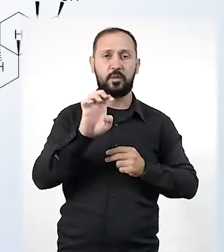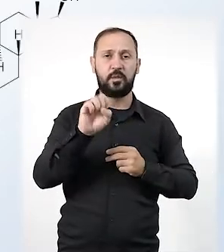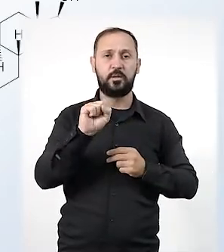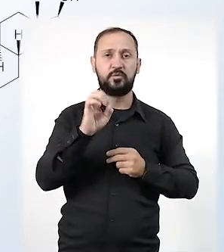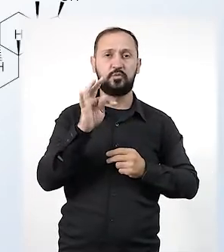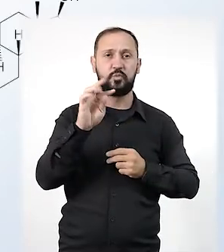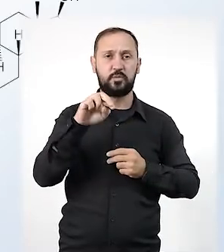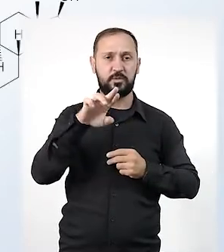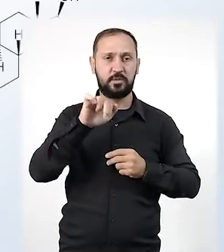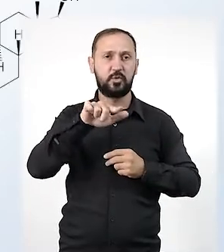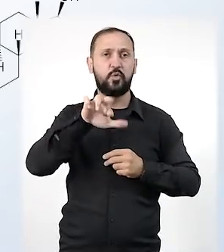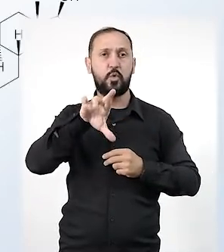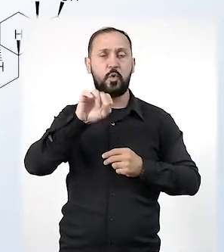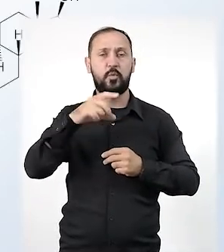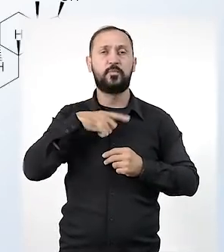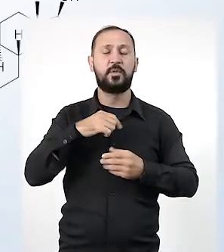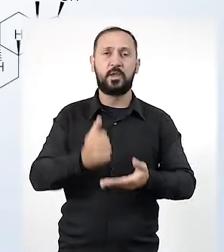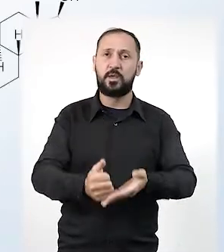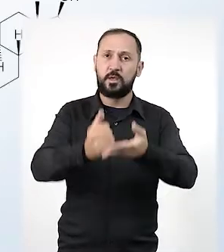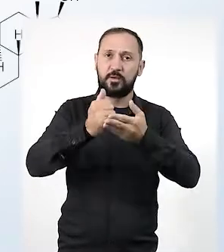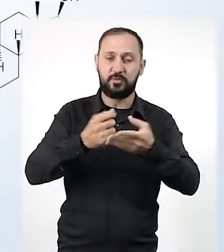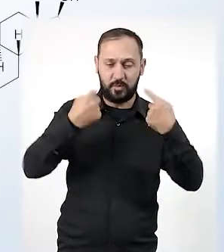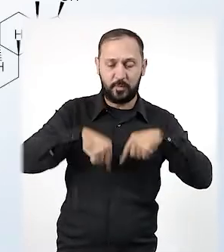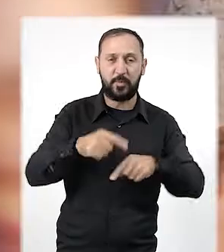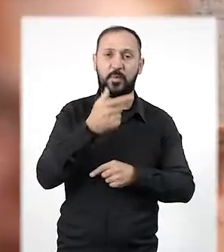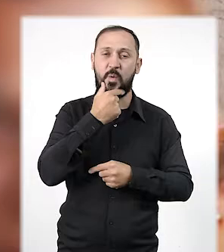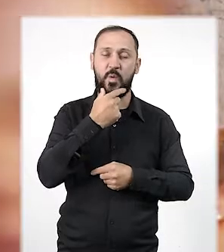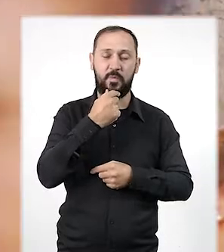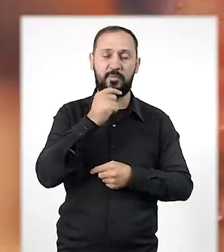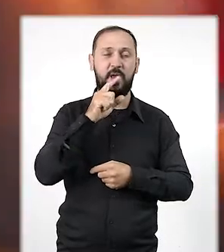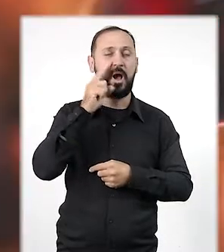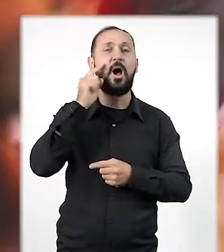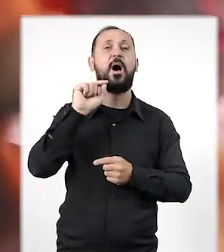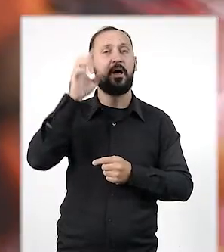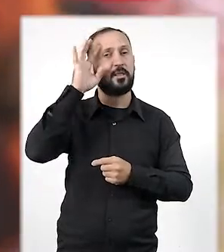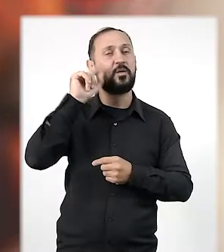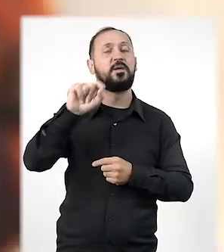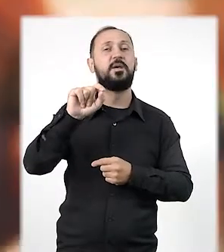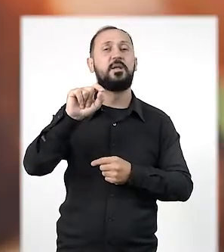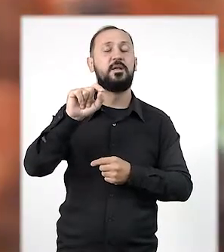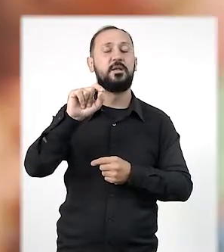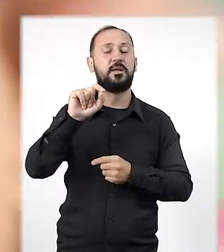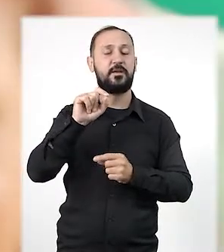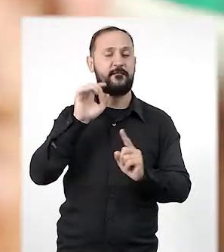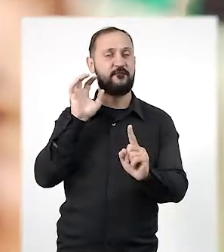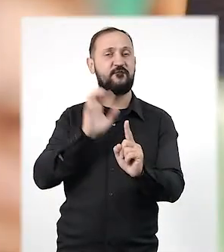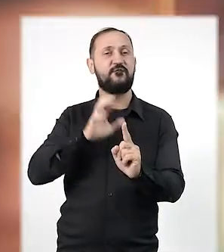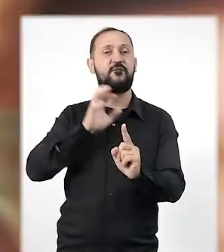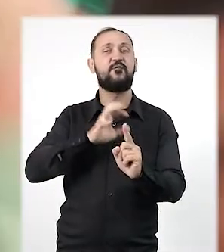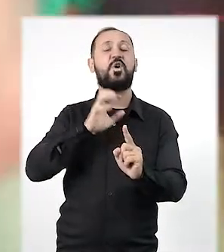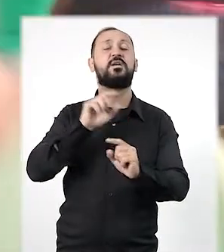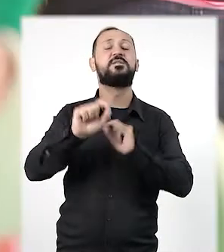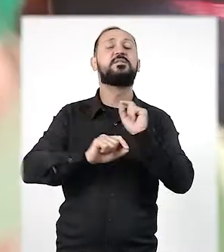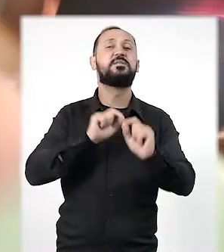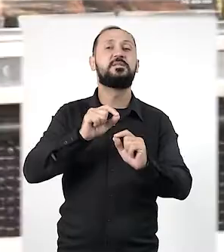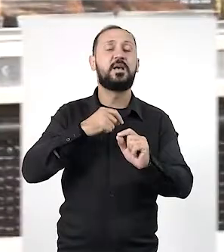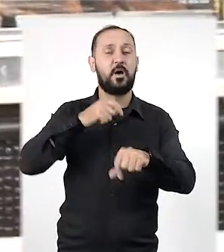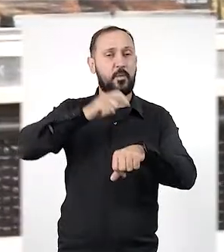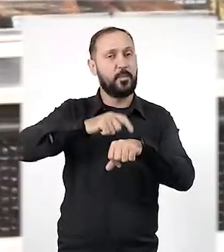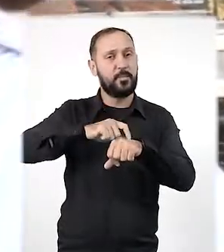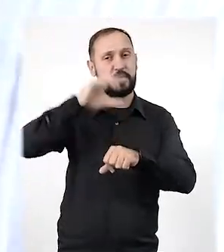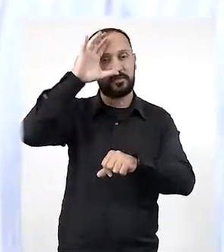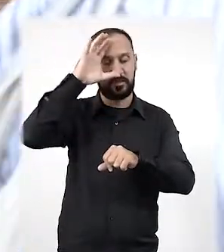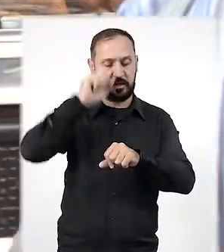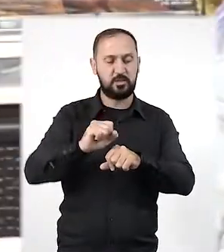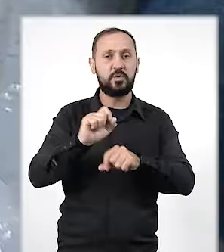fertilidade, produção de glóbulos e distribuição de gordura. A teoria central é que esse hormônio seria capaz de influenciar